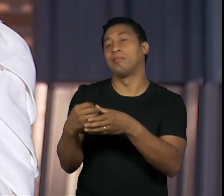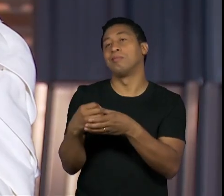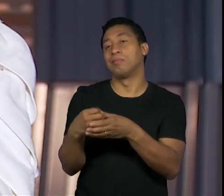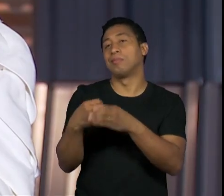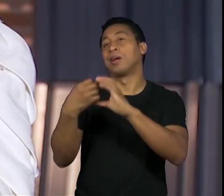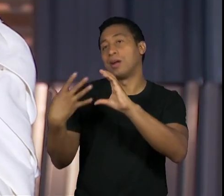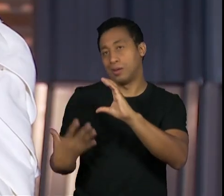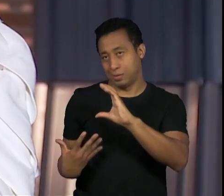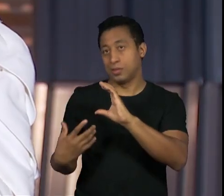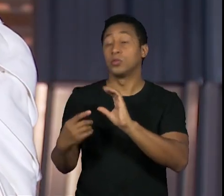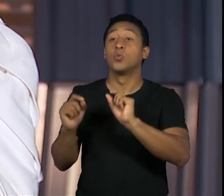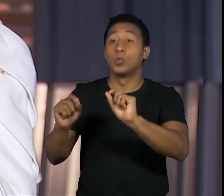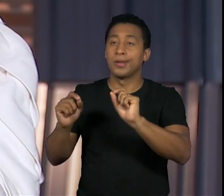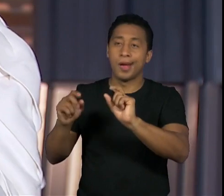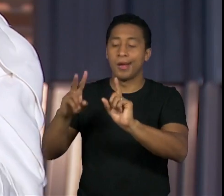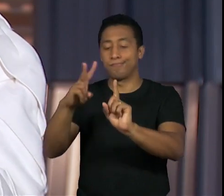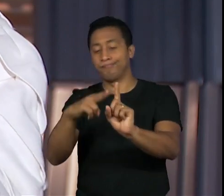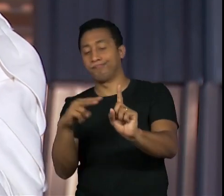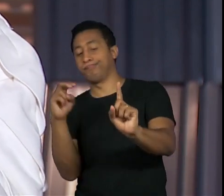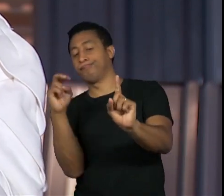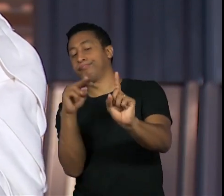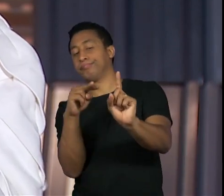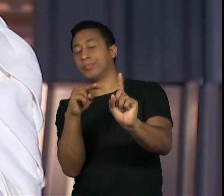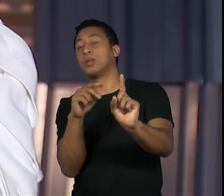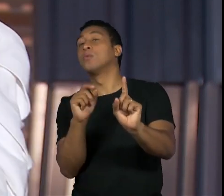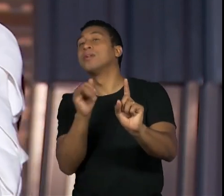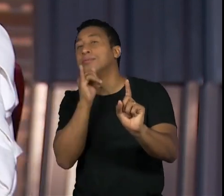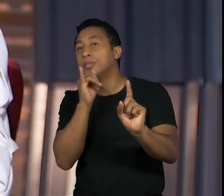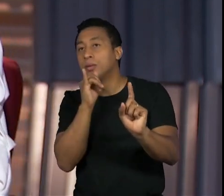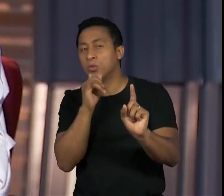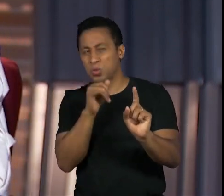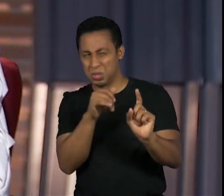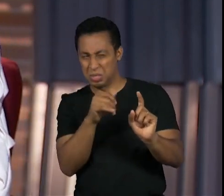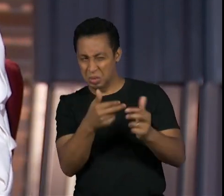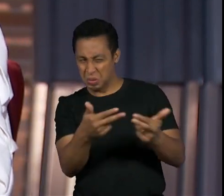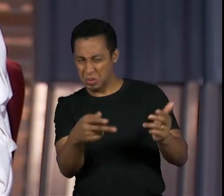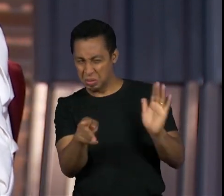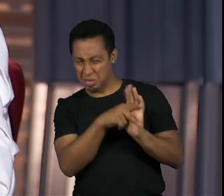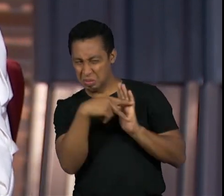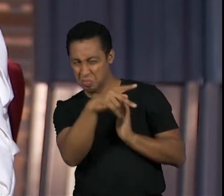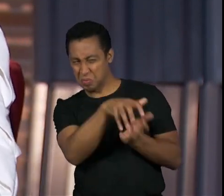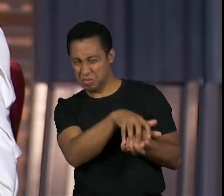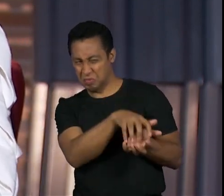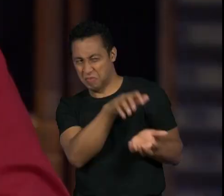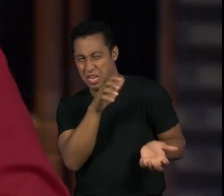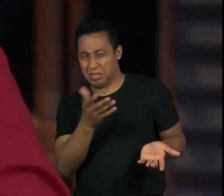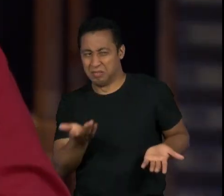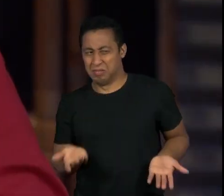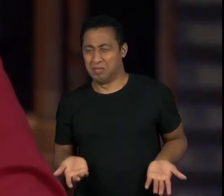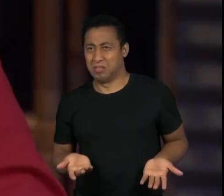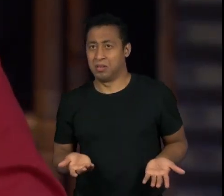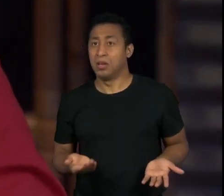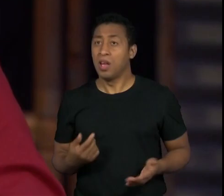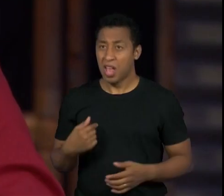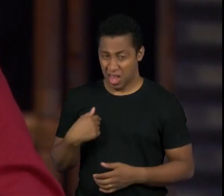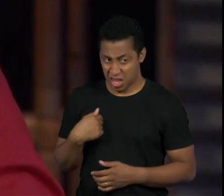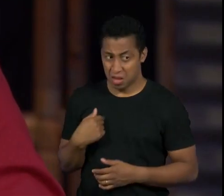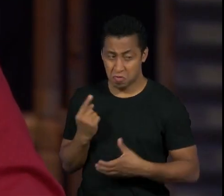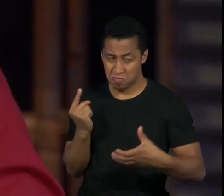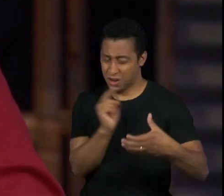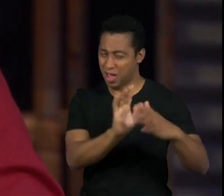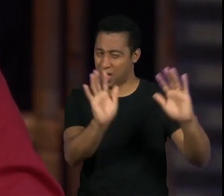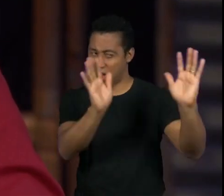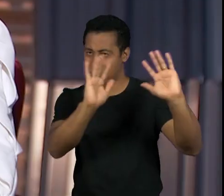dentro do estereótipo, né, que é coisa de velho, retira a minha condição de humanidade. Me fragiliza.